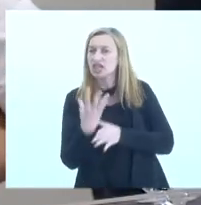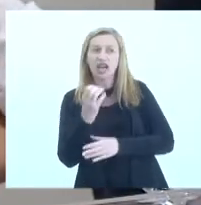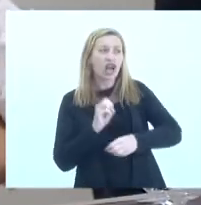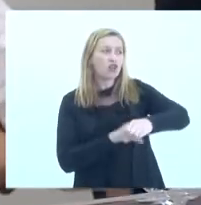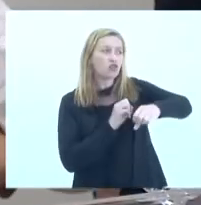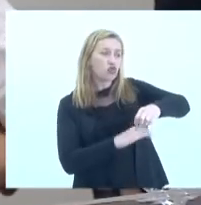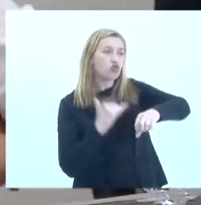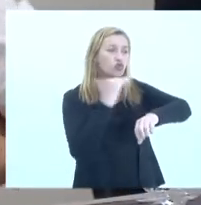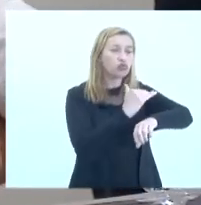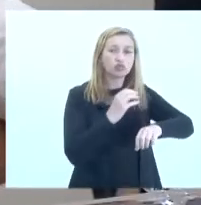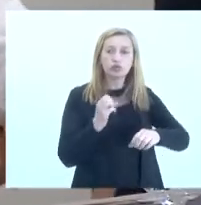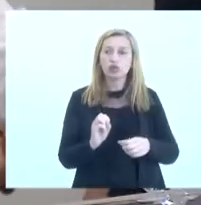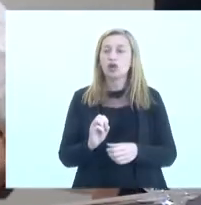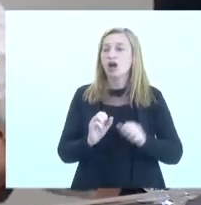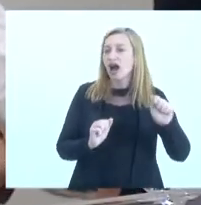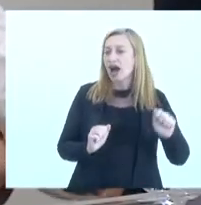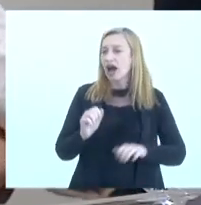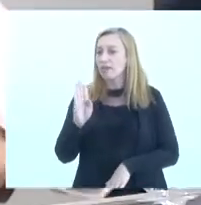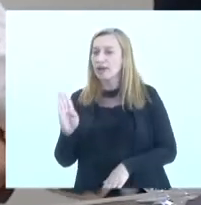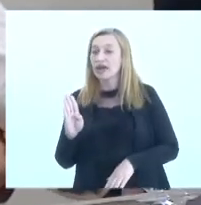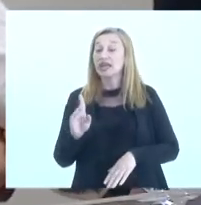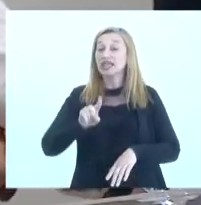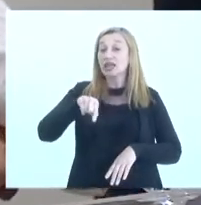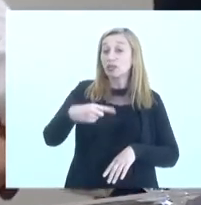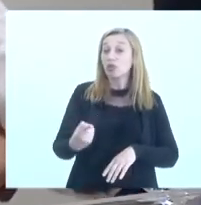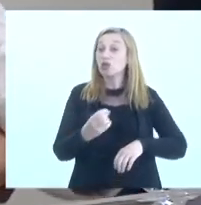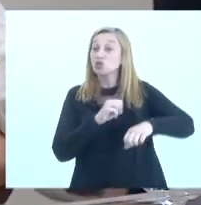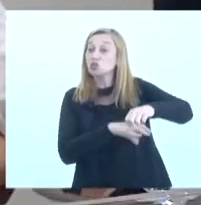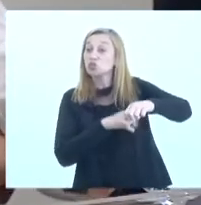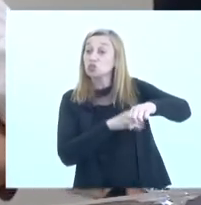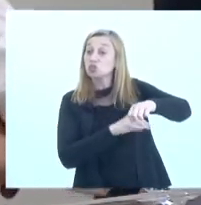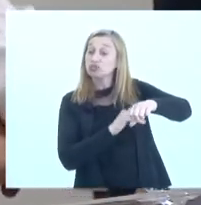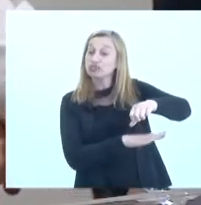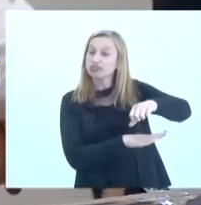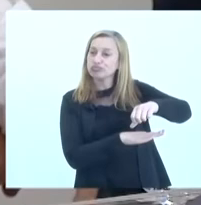lá, fundo para cá, e depois esse fundo ter